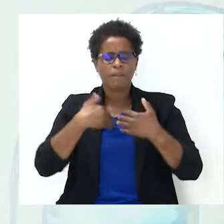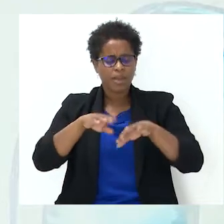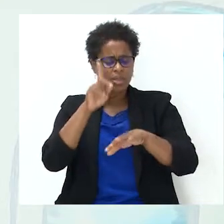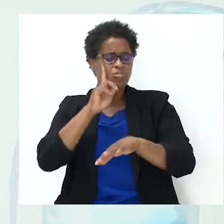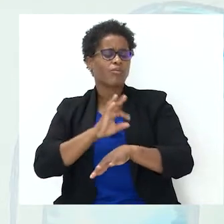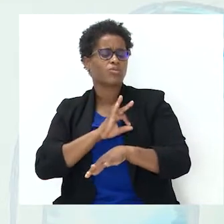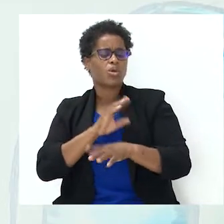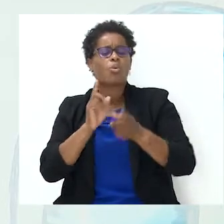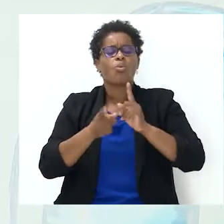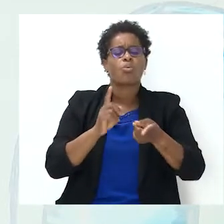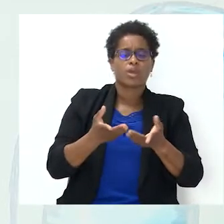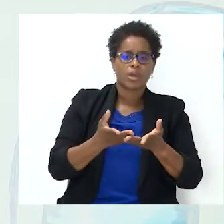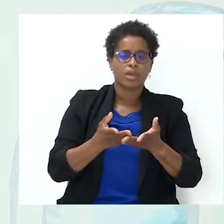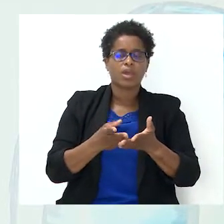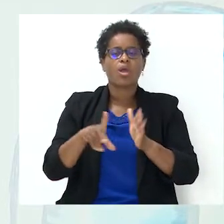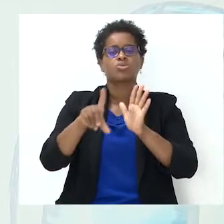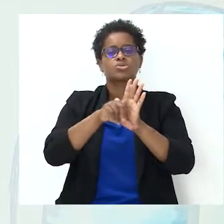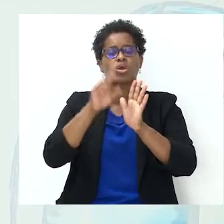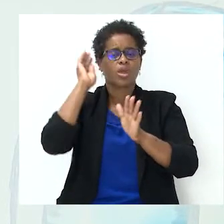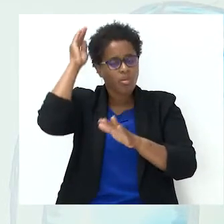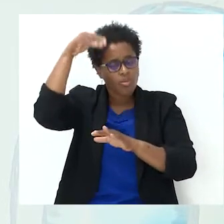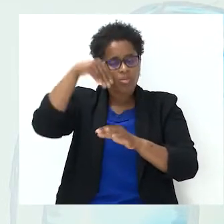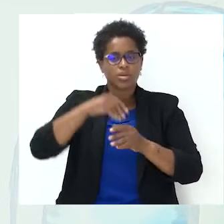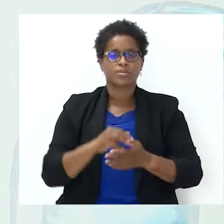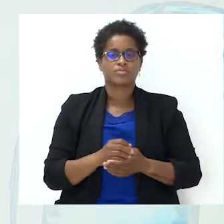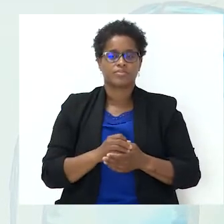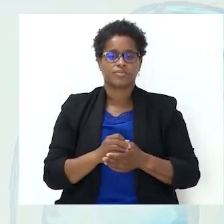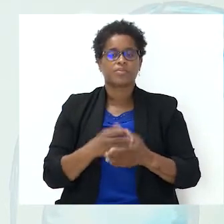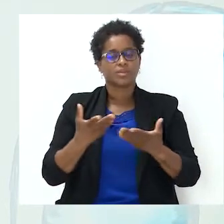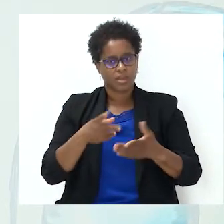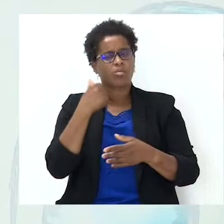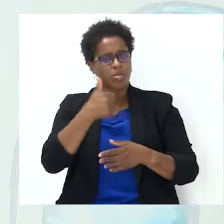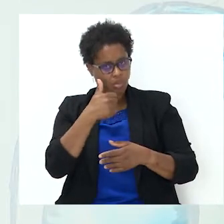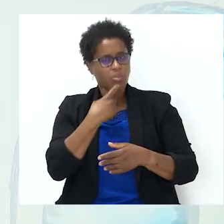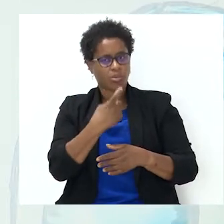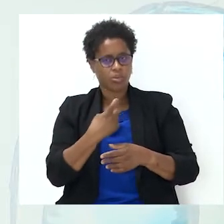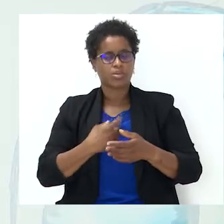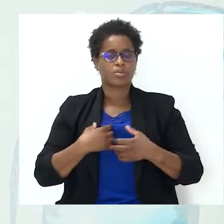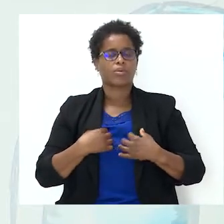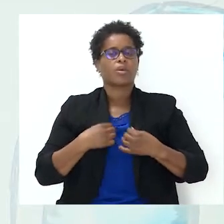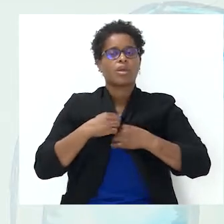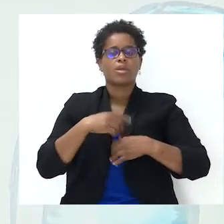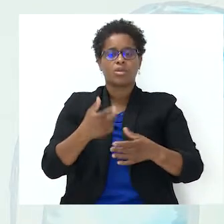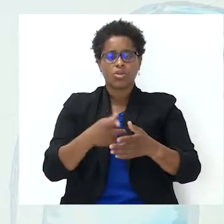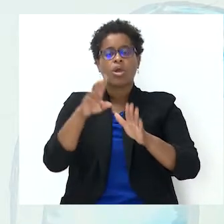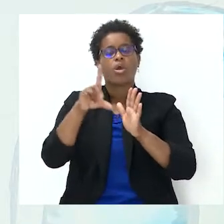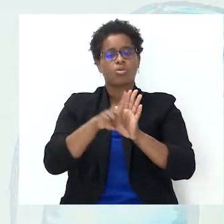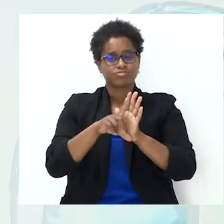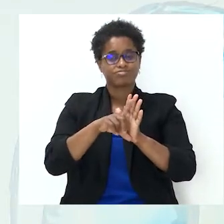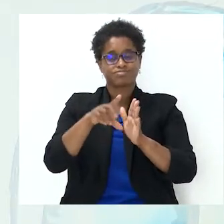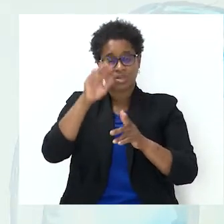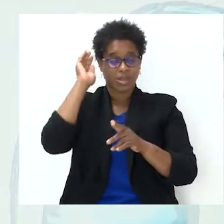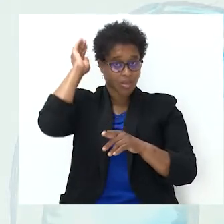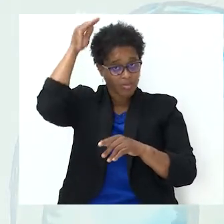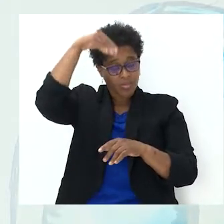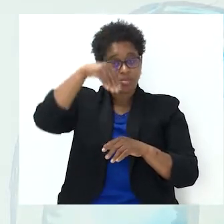professora, o que é a Constituição da República? Boa pergunta! A Constituição da